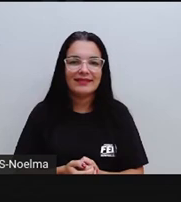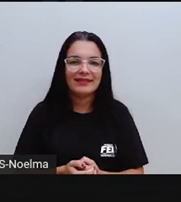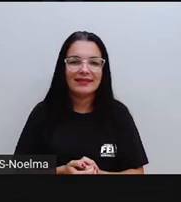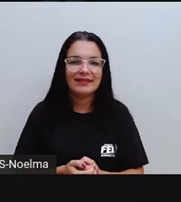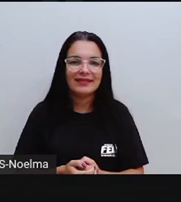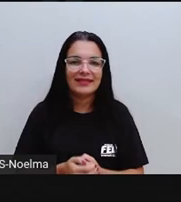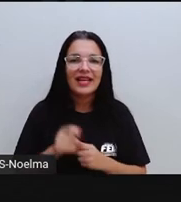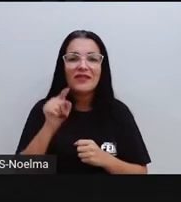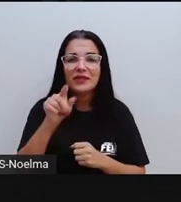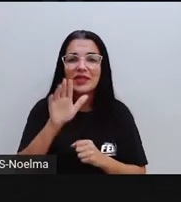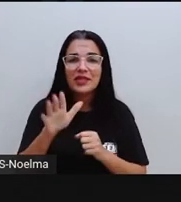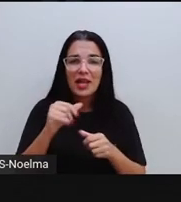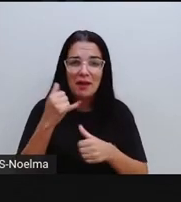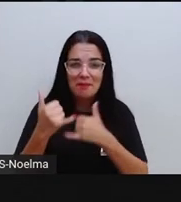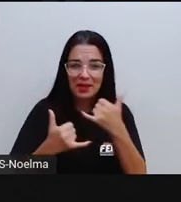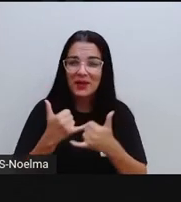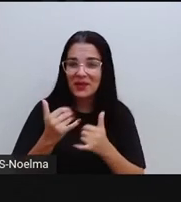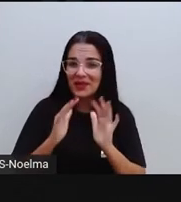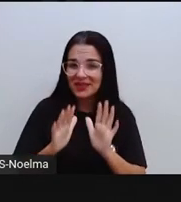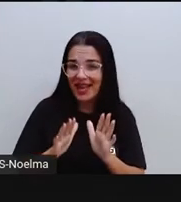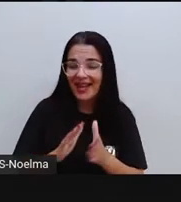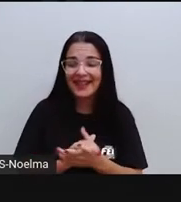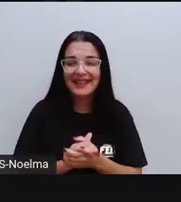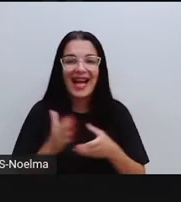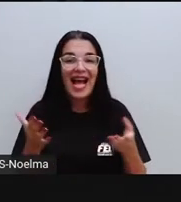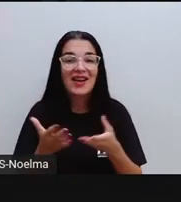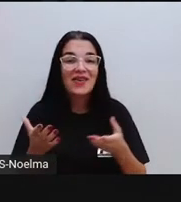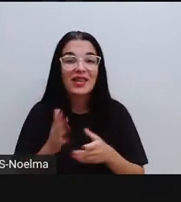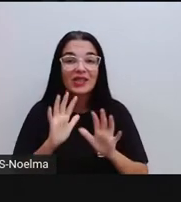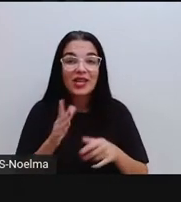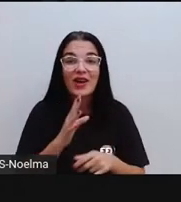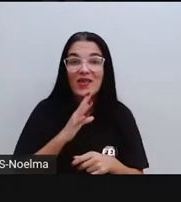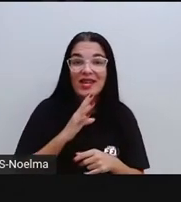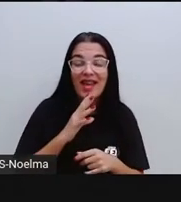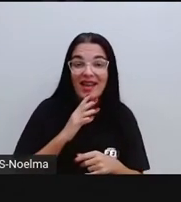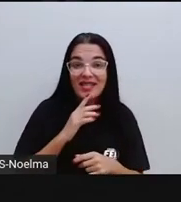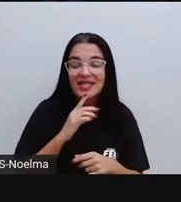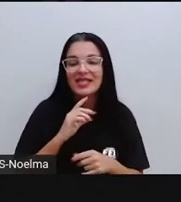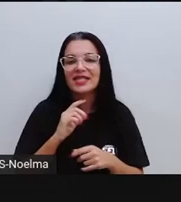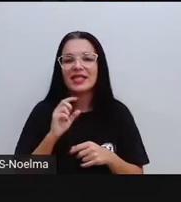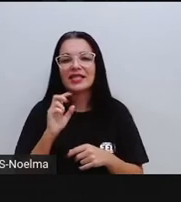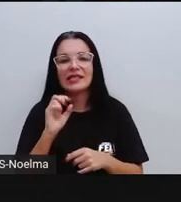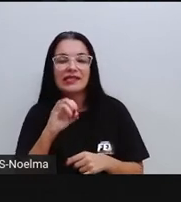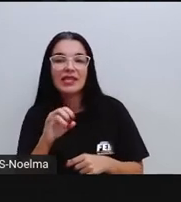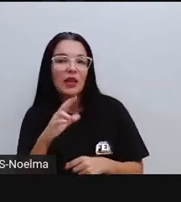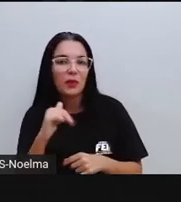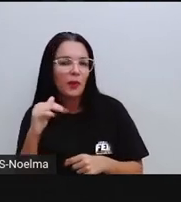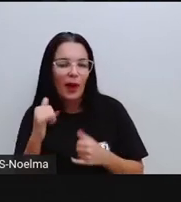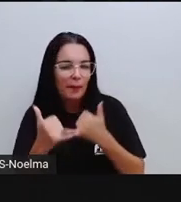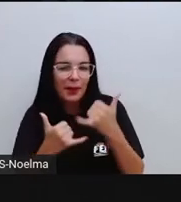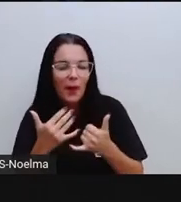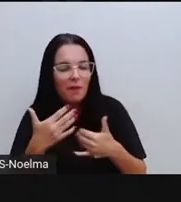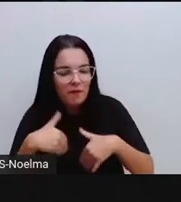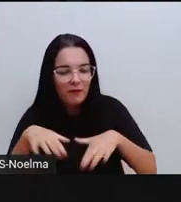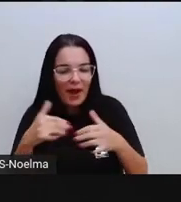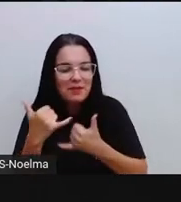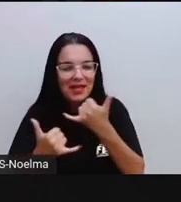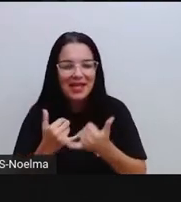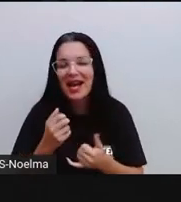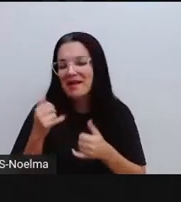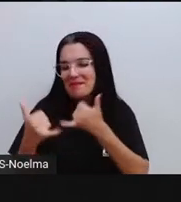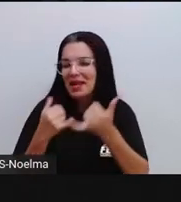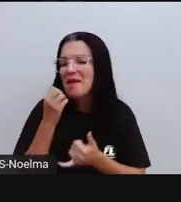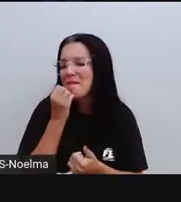Quem é que já brincou dessa brincadeira, né? Então, agora que vocês já conhecem, quem nunca brincou, experimente. É uma brincadeira muito